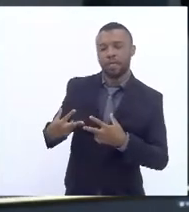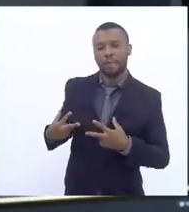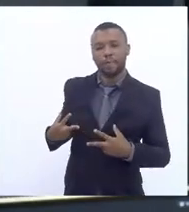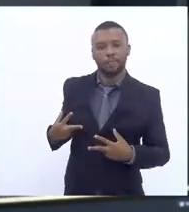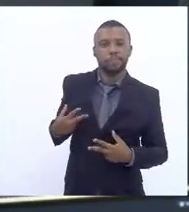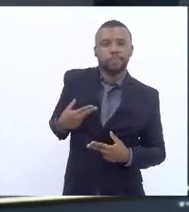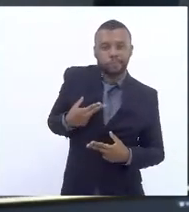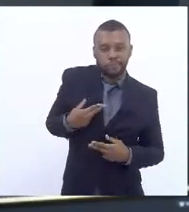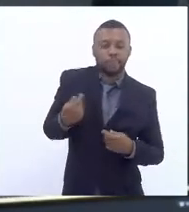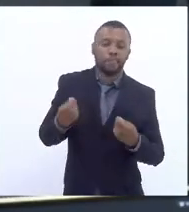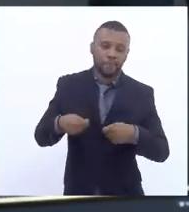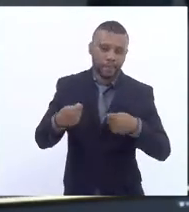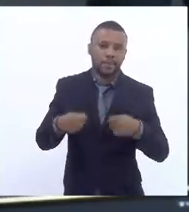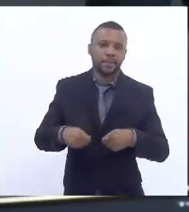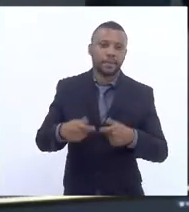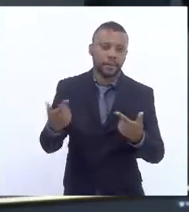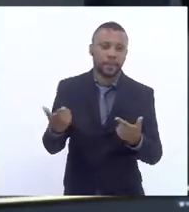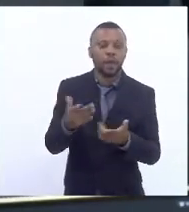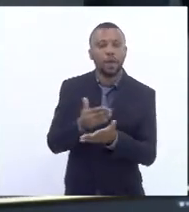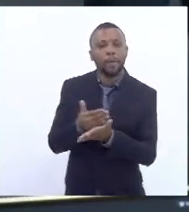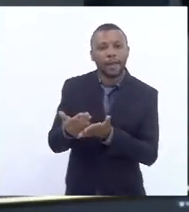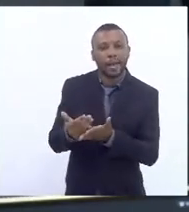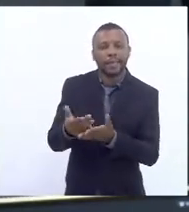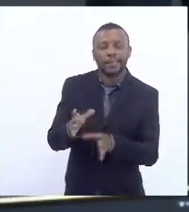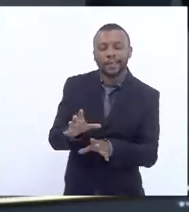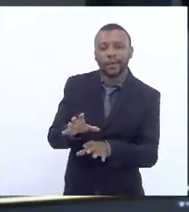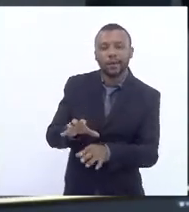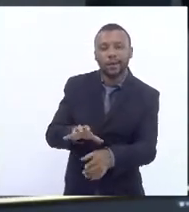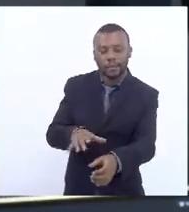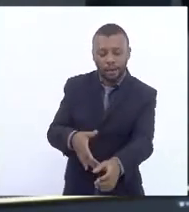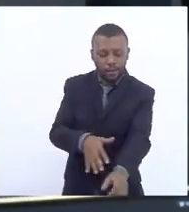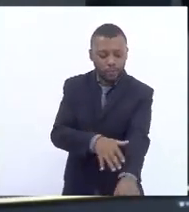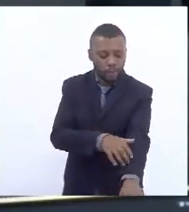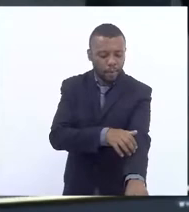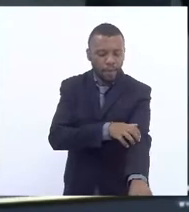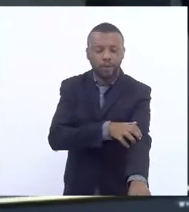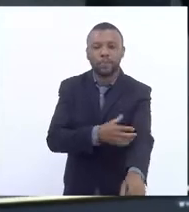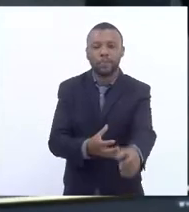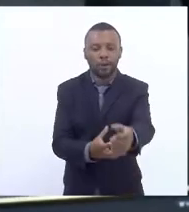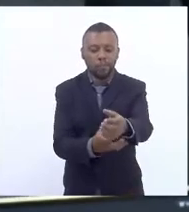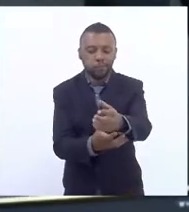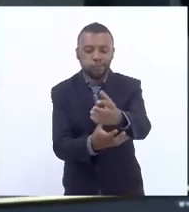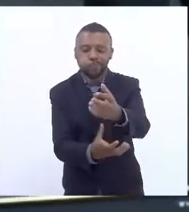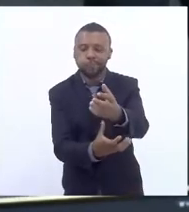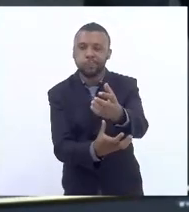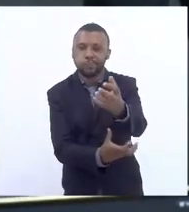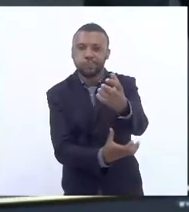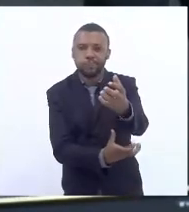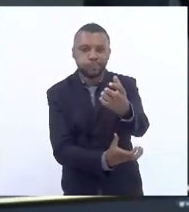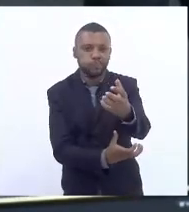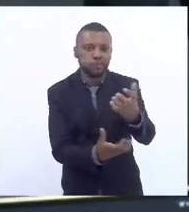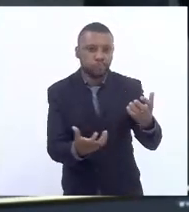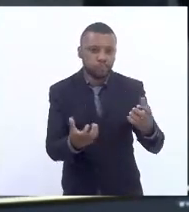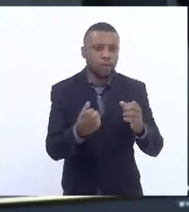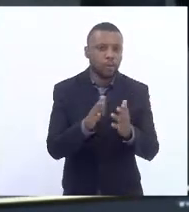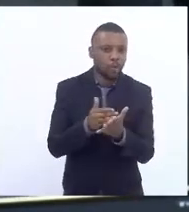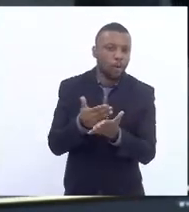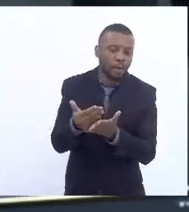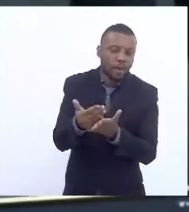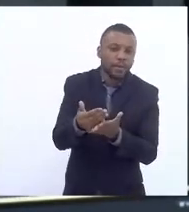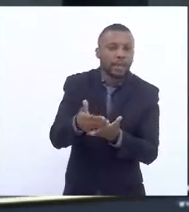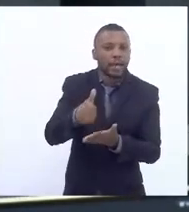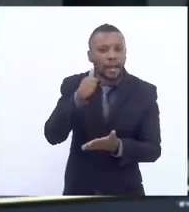linfos, e começa a ter a retenção de líquido, os seus braços começam a ficar inchados e maiores, e essas